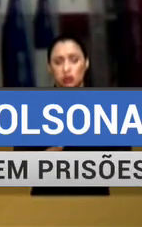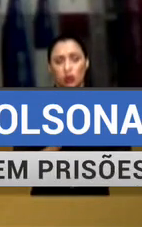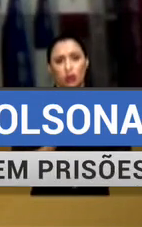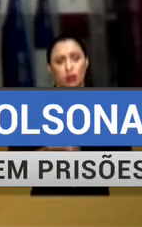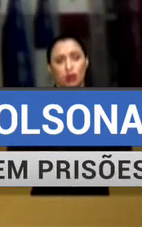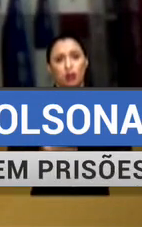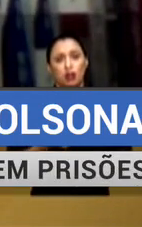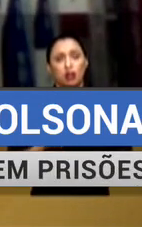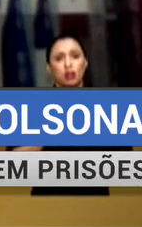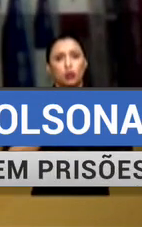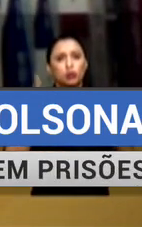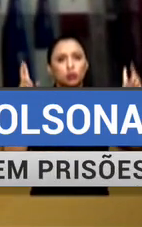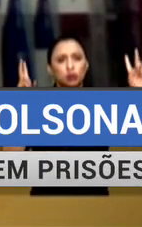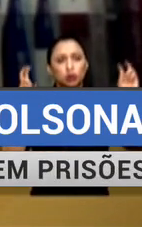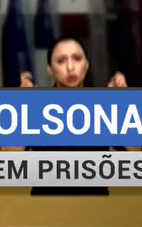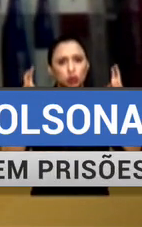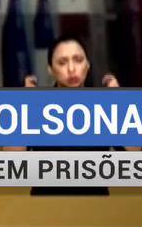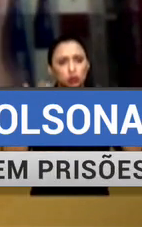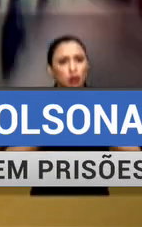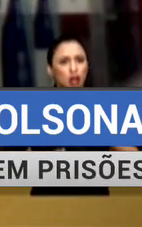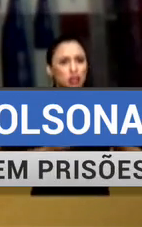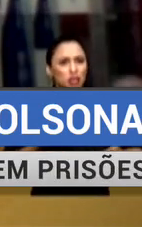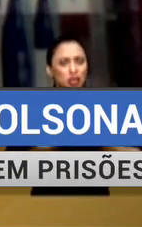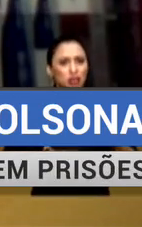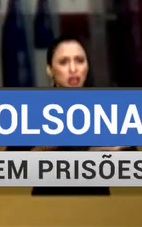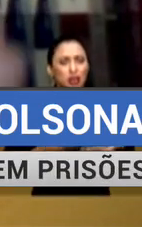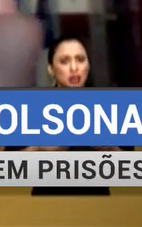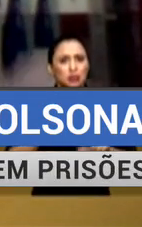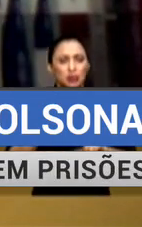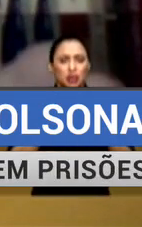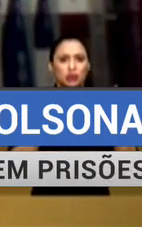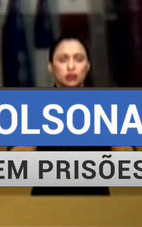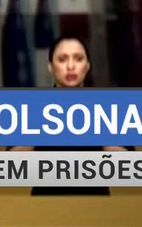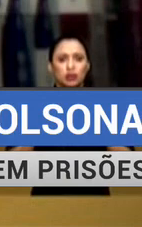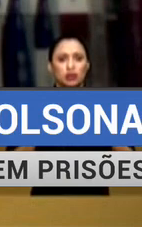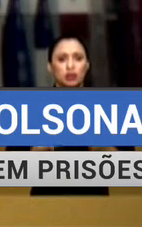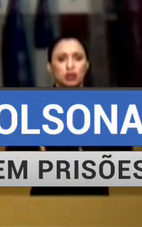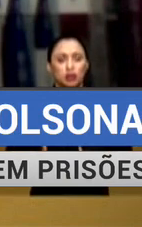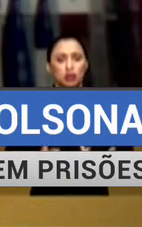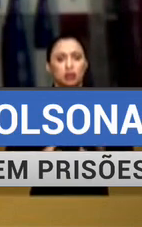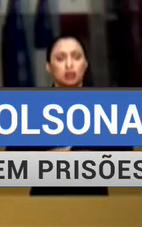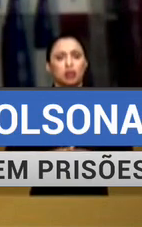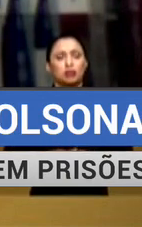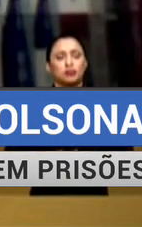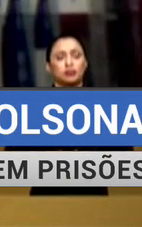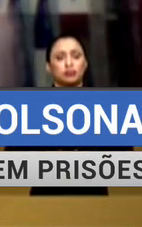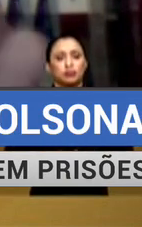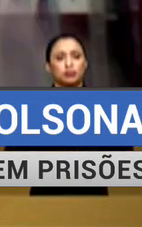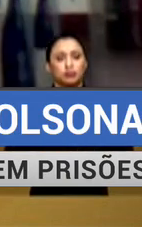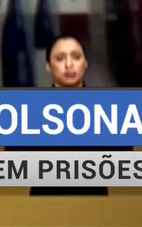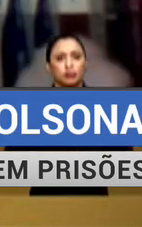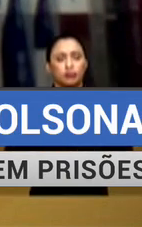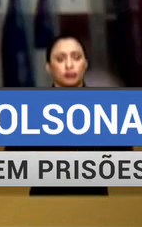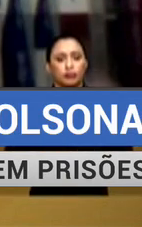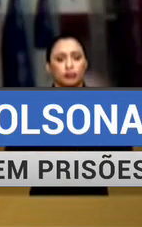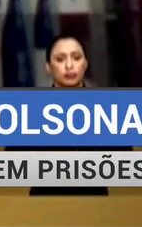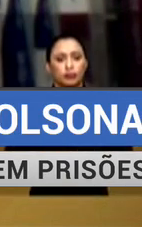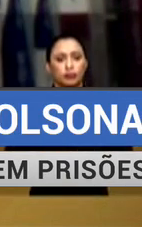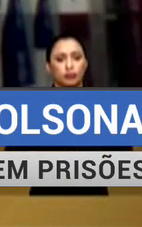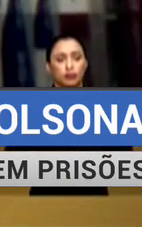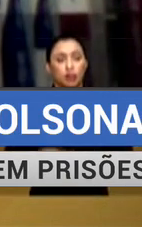aristocraticamente titular de tratamento seletivo extra ordinem,